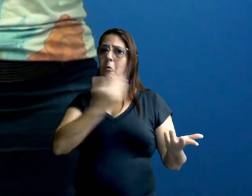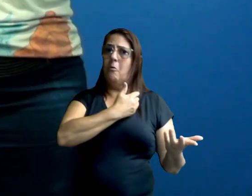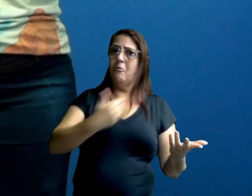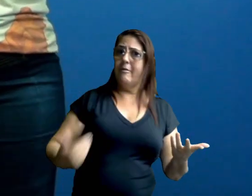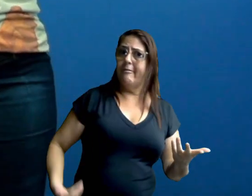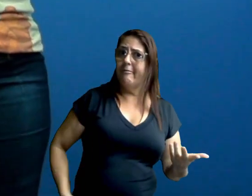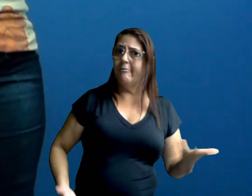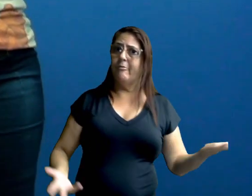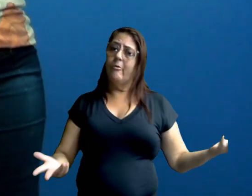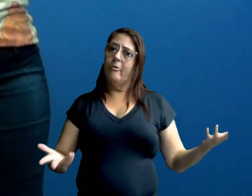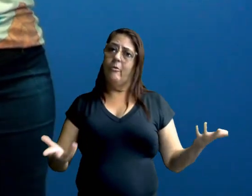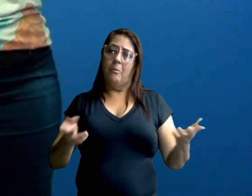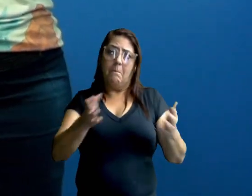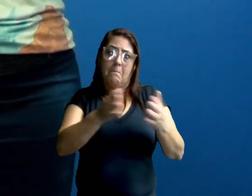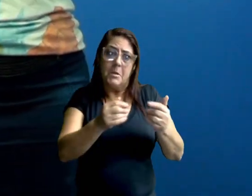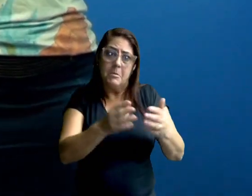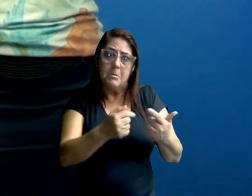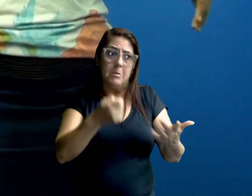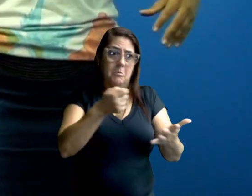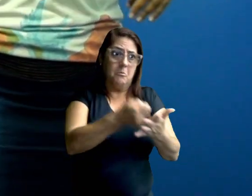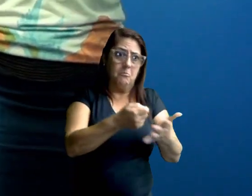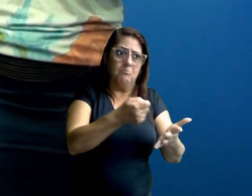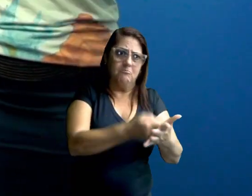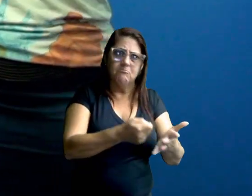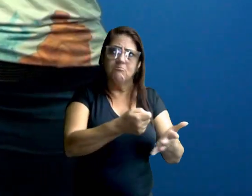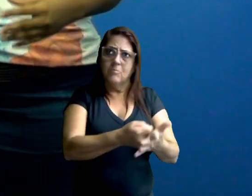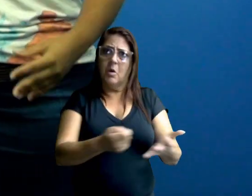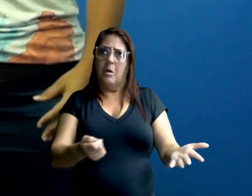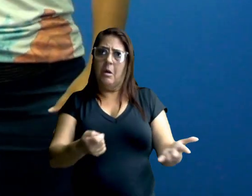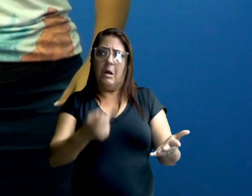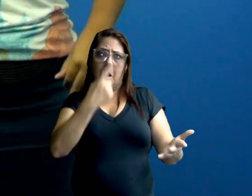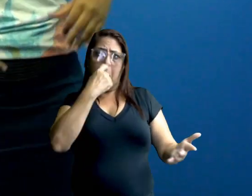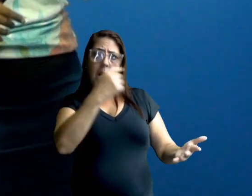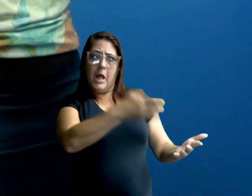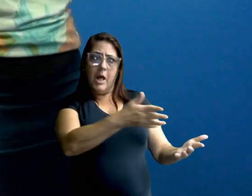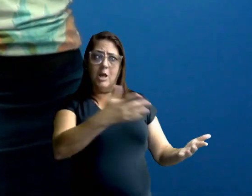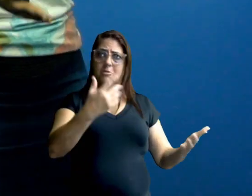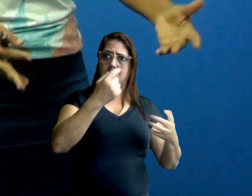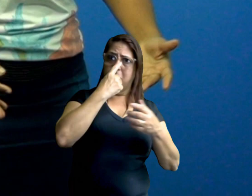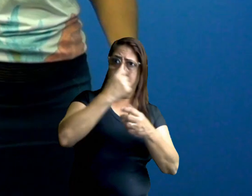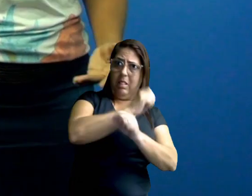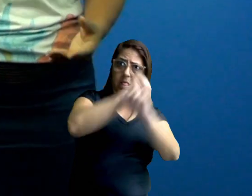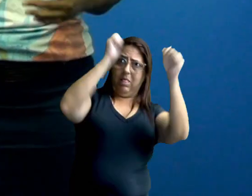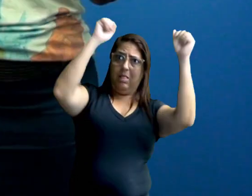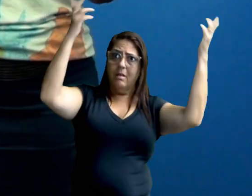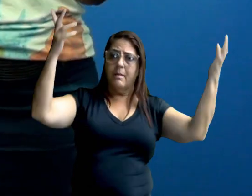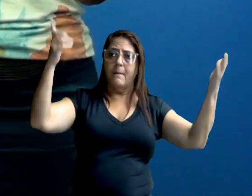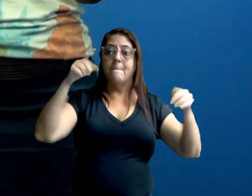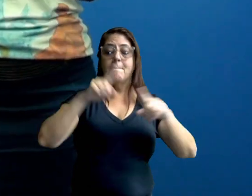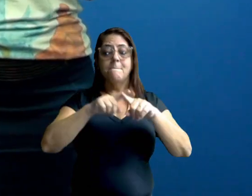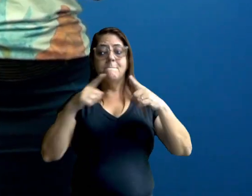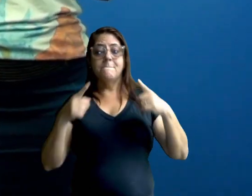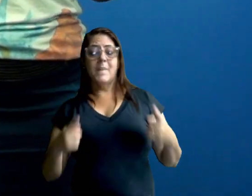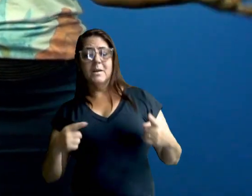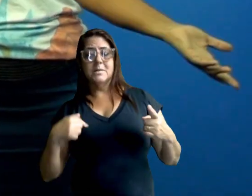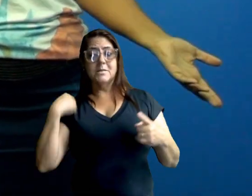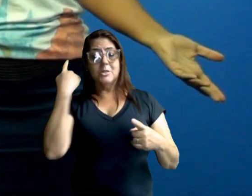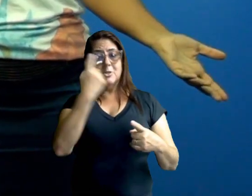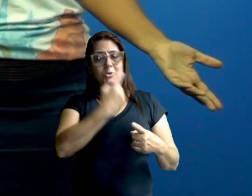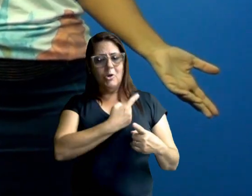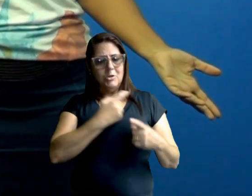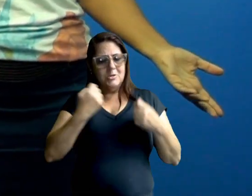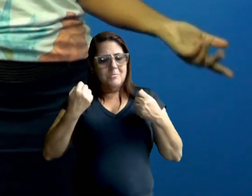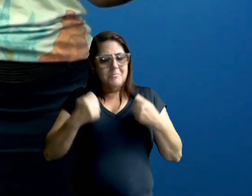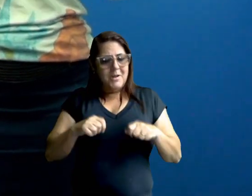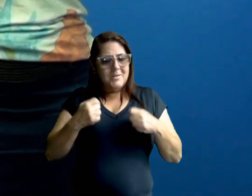gente cobra de alguém que limpe, que tire o lixo do local, com a coleta, mas às vezes a gente não faz a